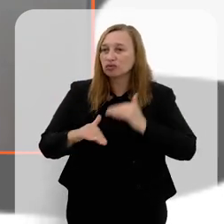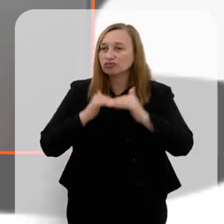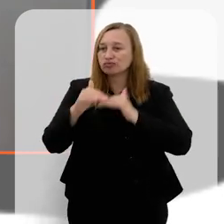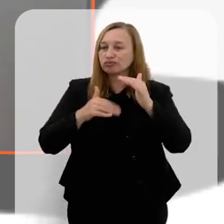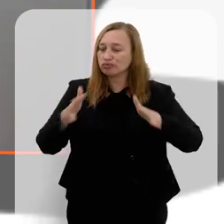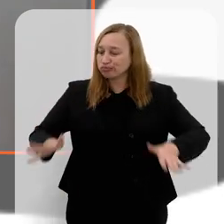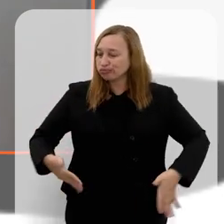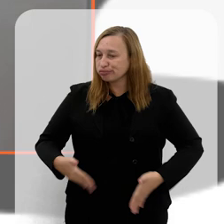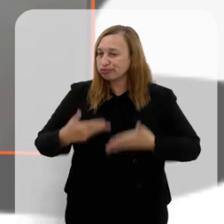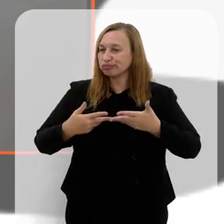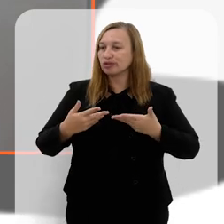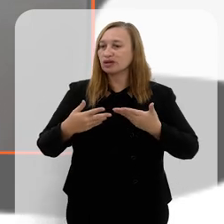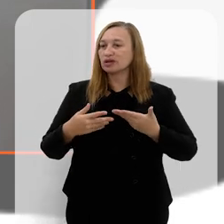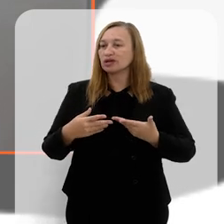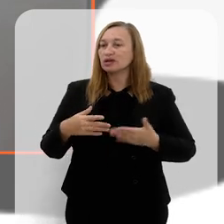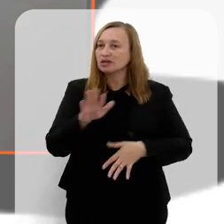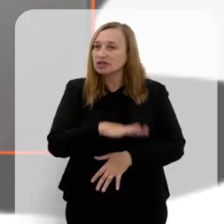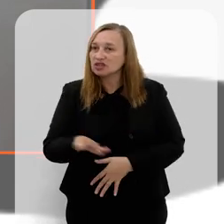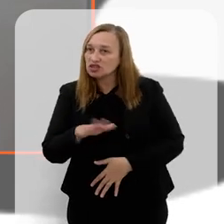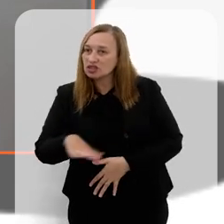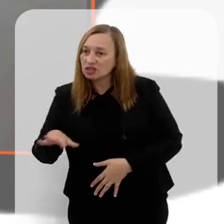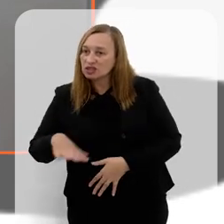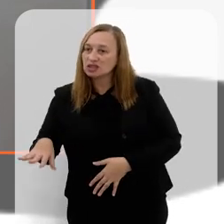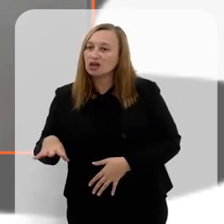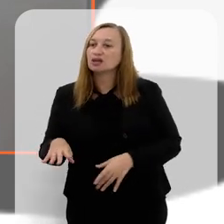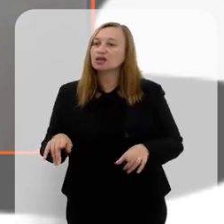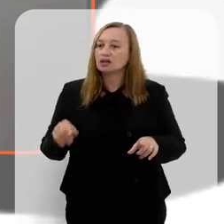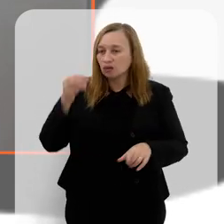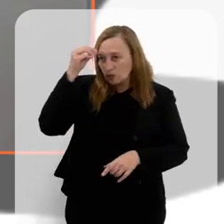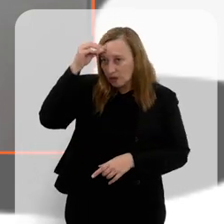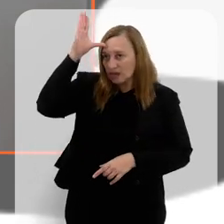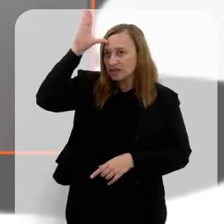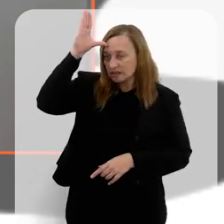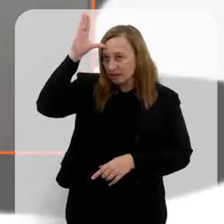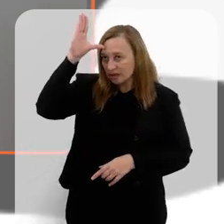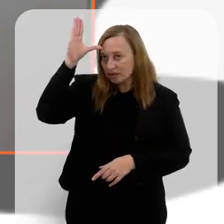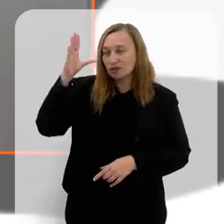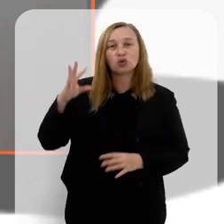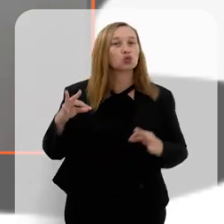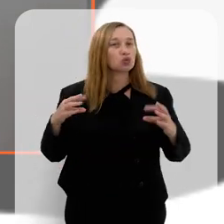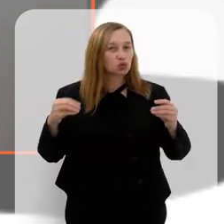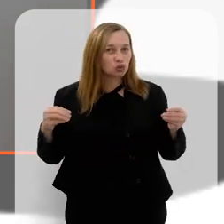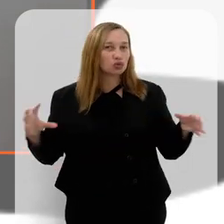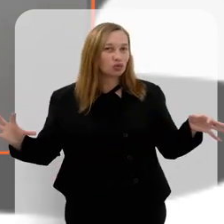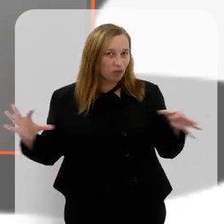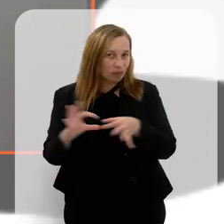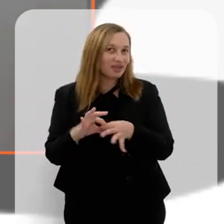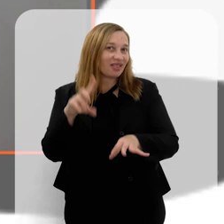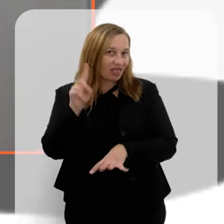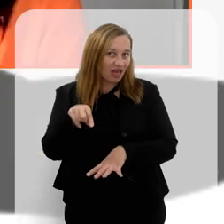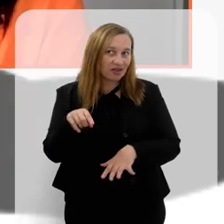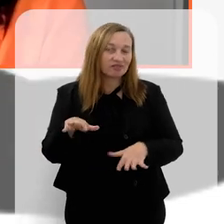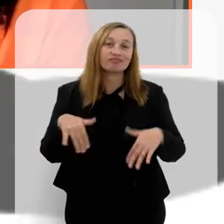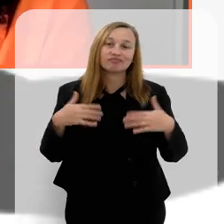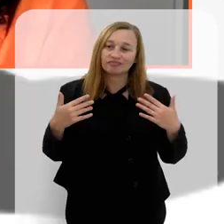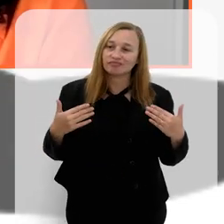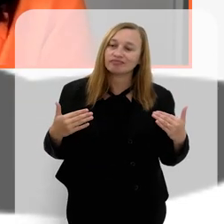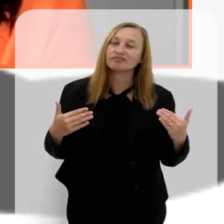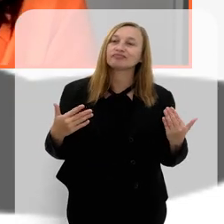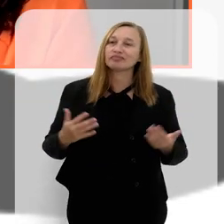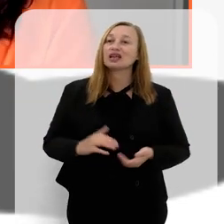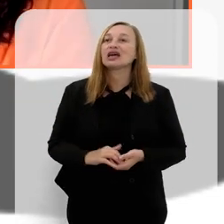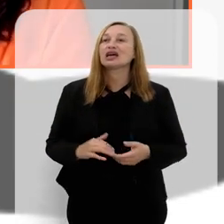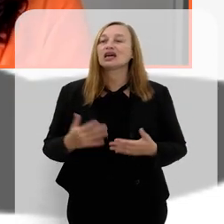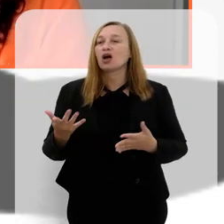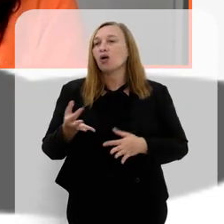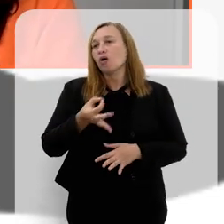a autoestima das crianças e o autoconhecimento, que é maravilhoso, tem tudo a ver Olha. com isso aqui, Então, assim, já